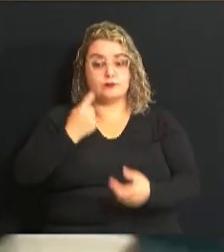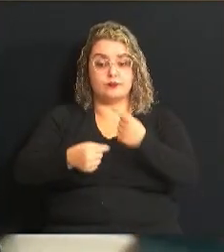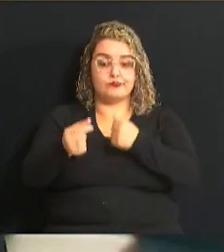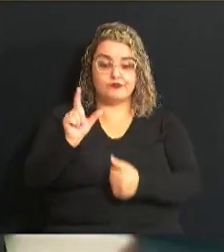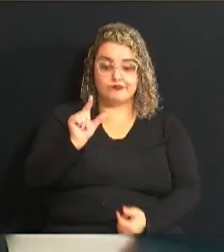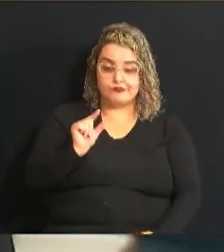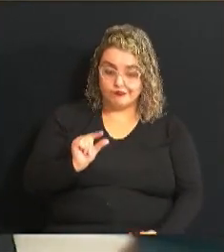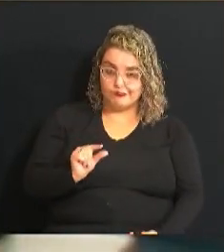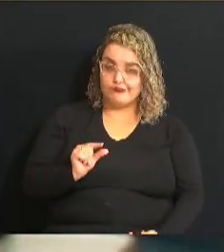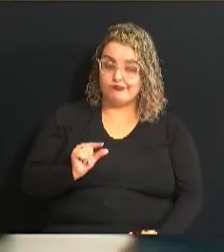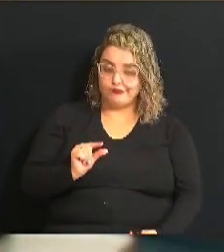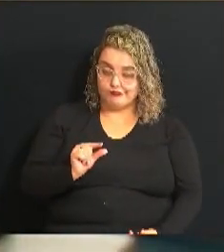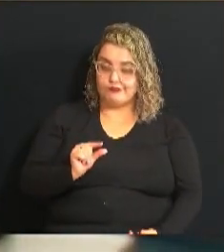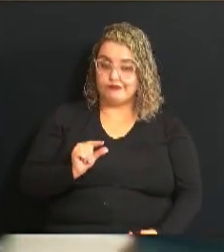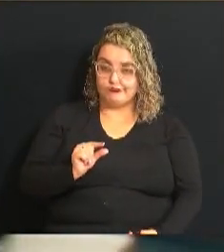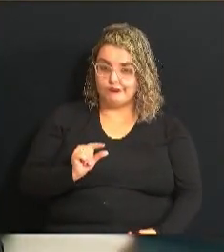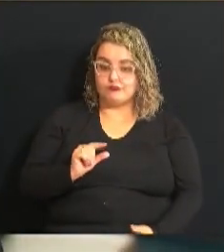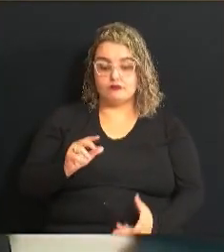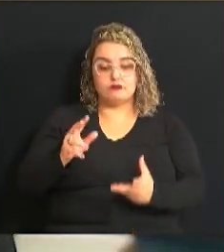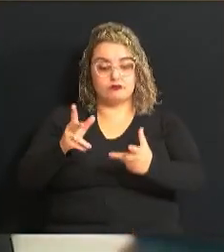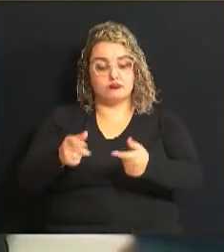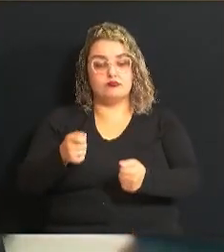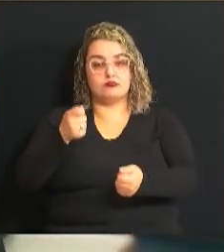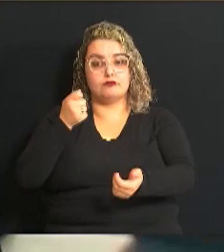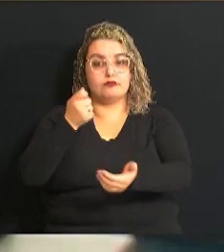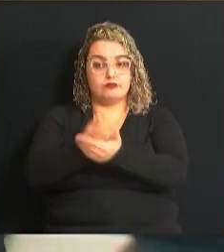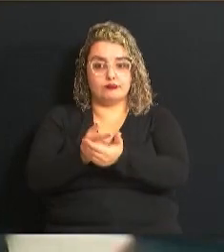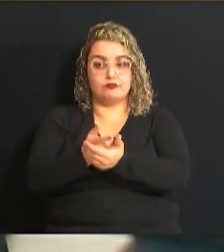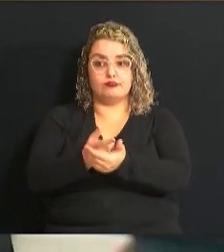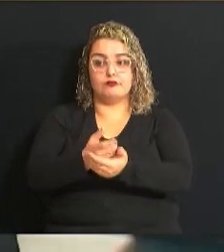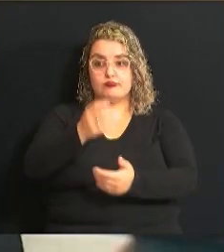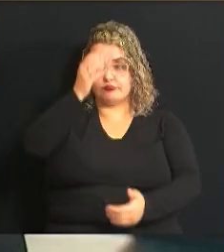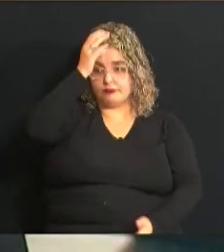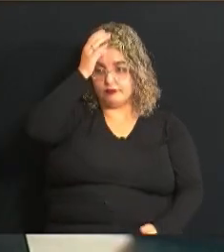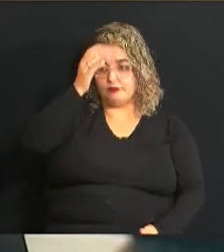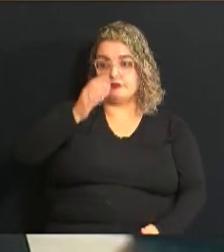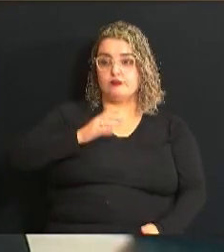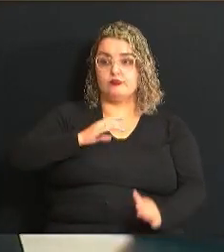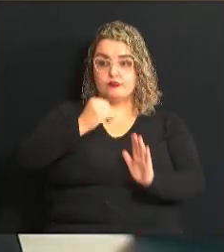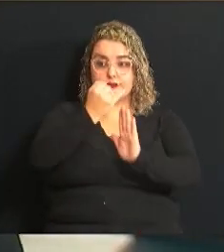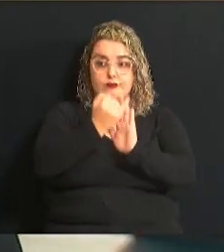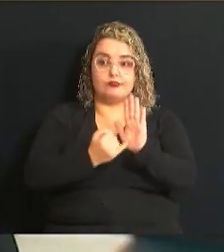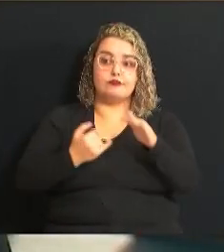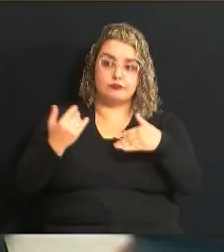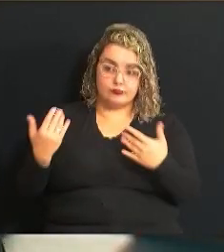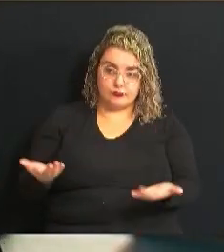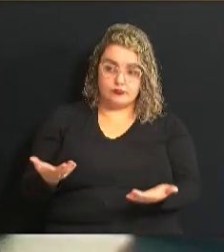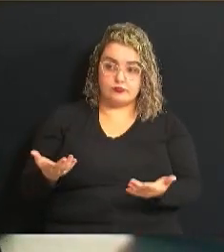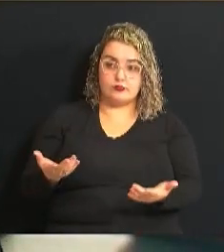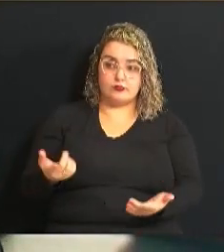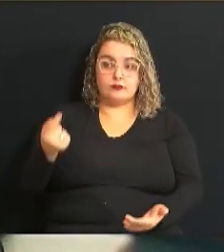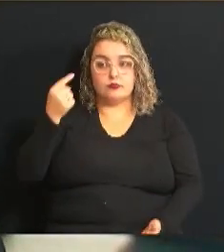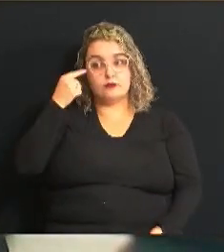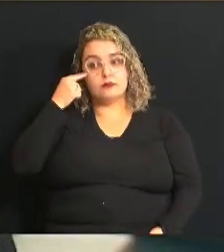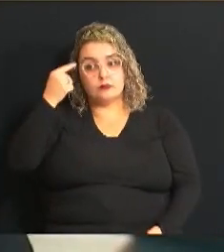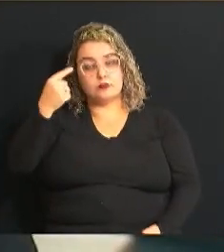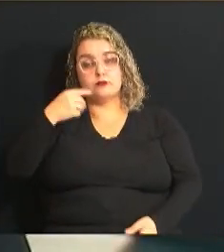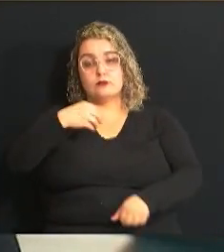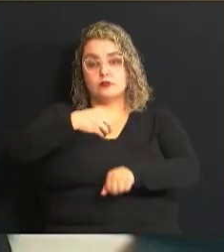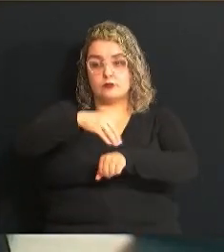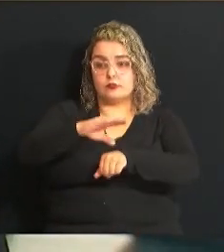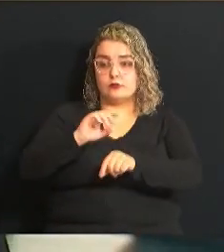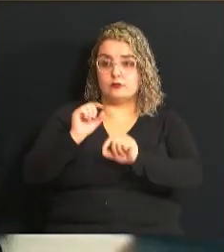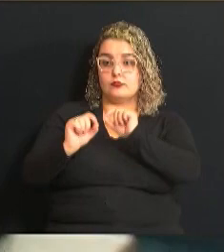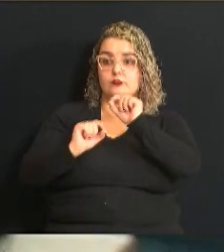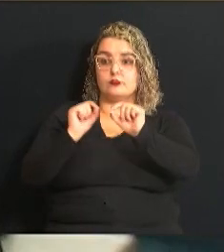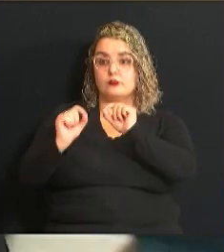é curto e isso tudo é bancado com o dinheiro do cidadão através dos impostos, né? Então o sentido da indicação é